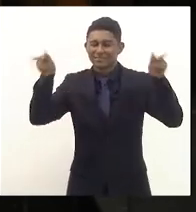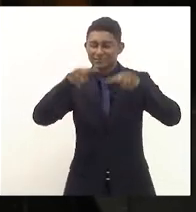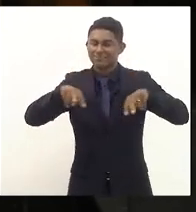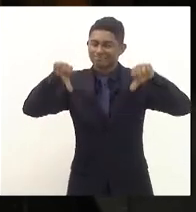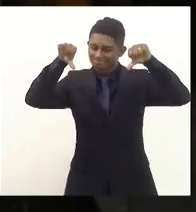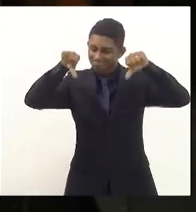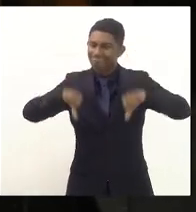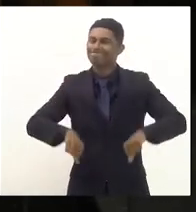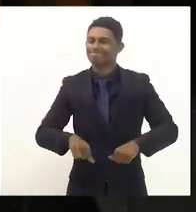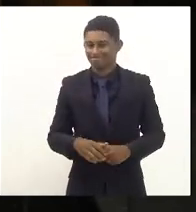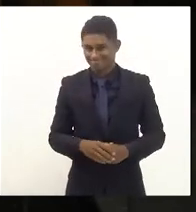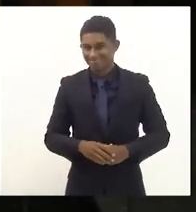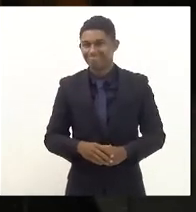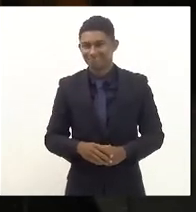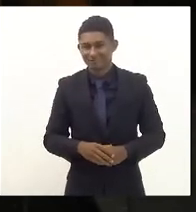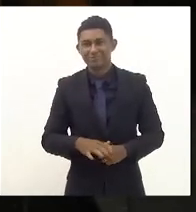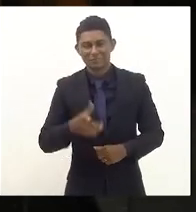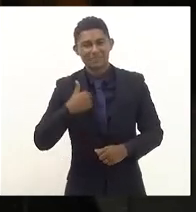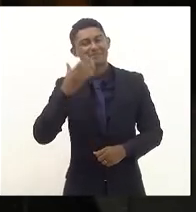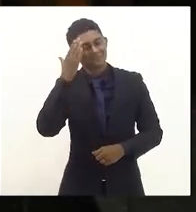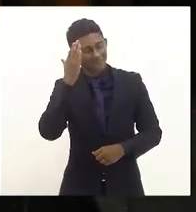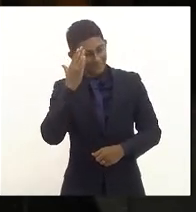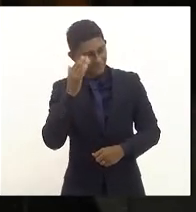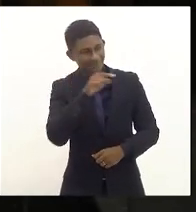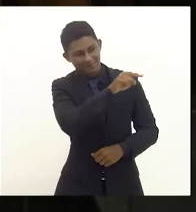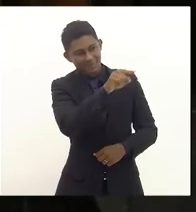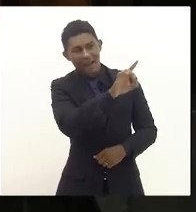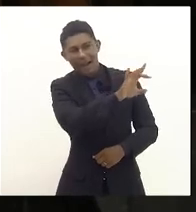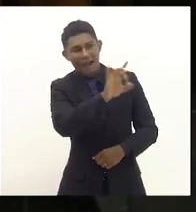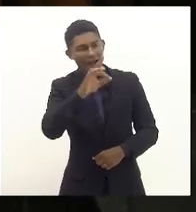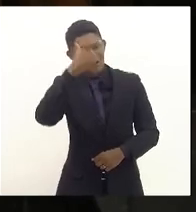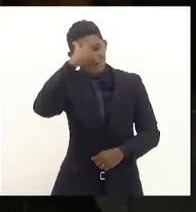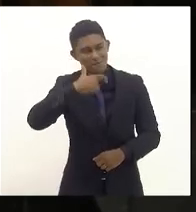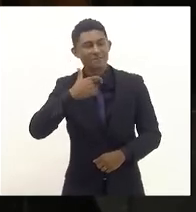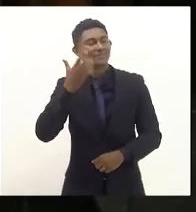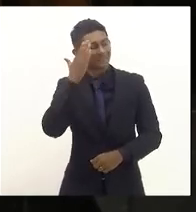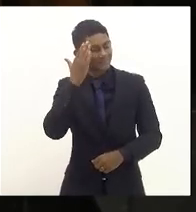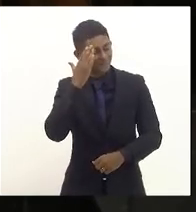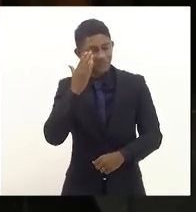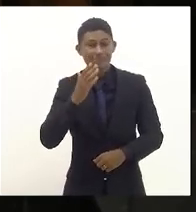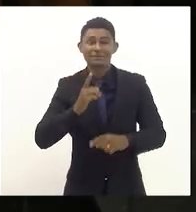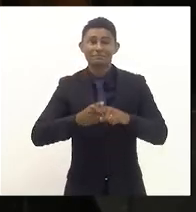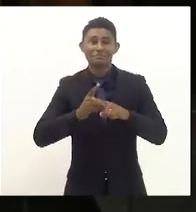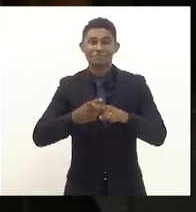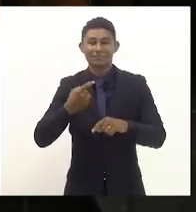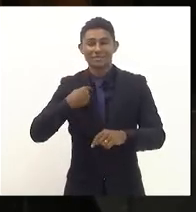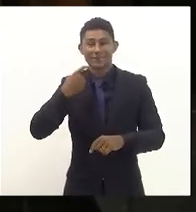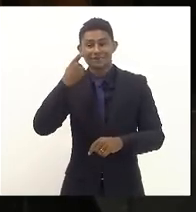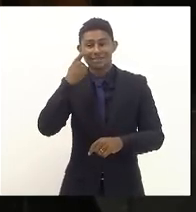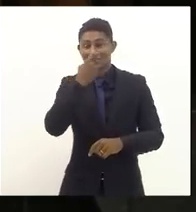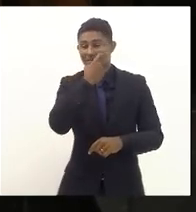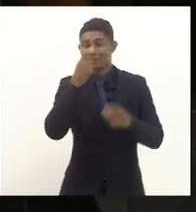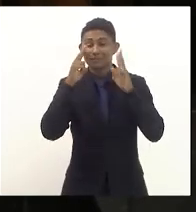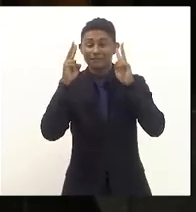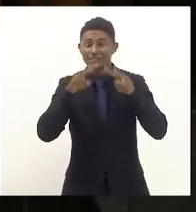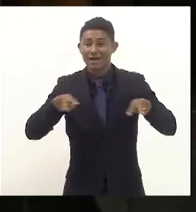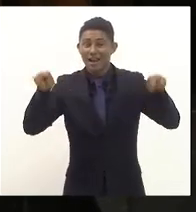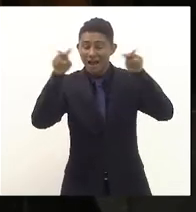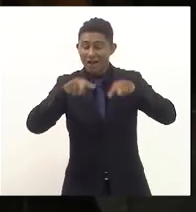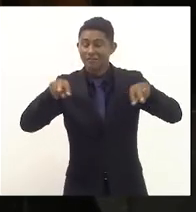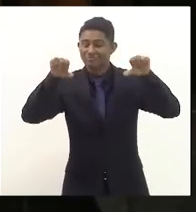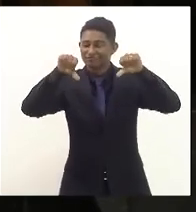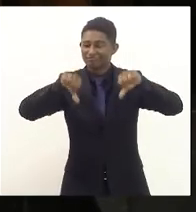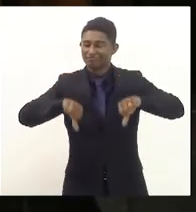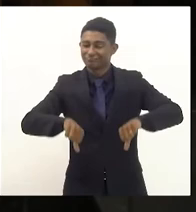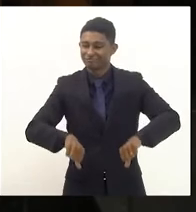que eu sei exatamente quem são as pessoas que estão aqui que eu poderia ter problemas que cada vez a gente percebe que perdeu um pouco mais a visão